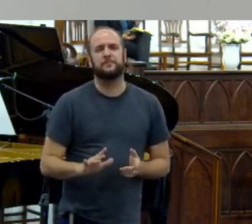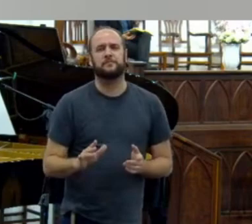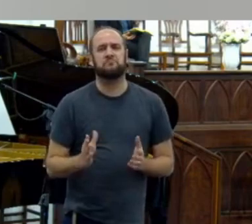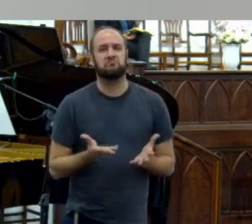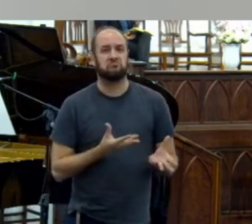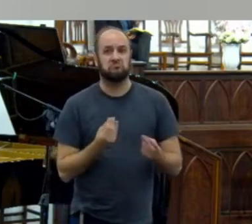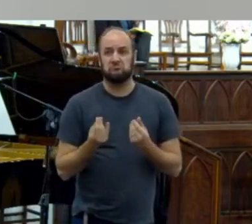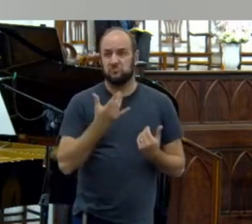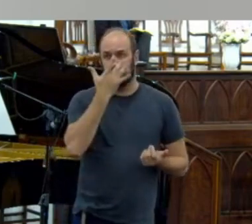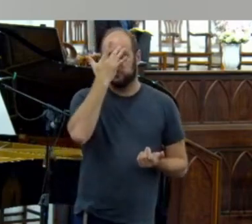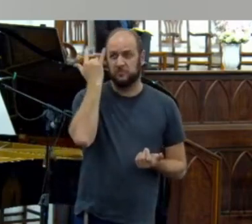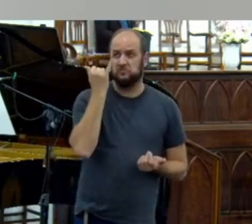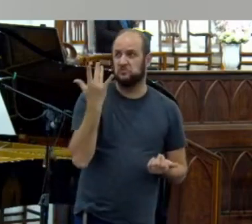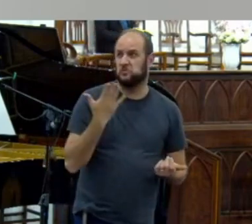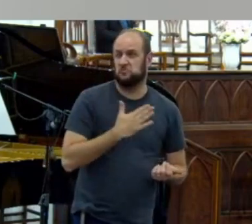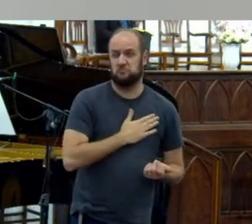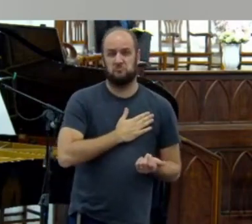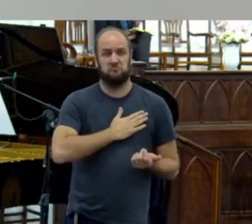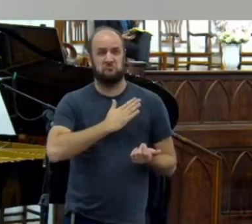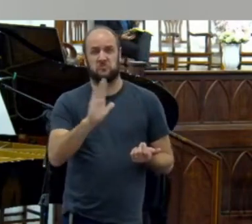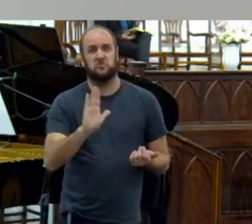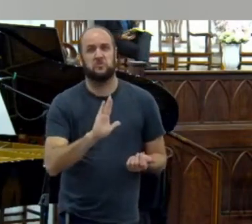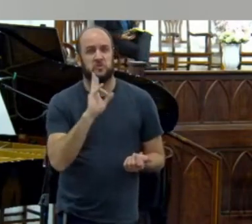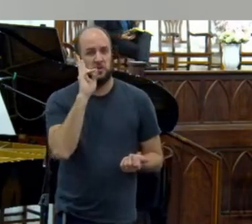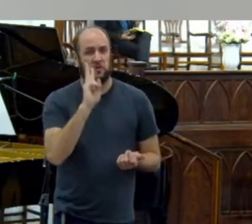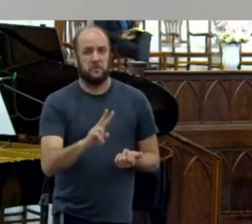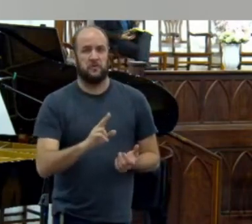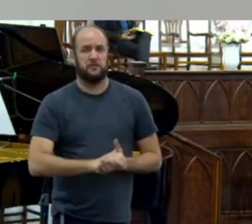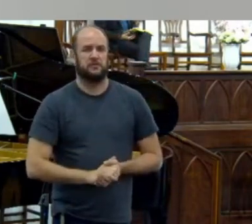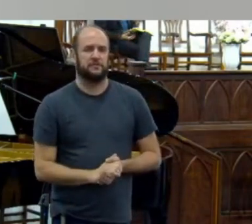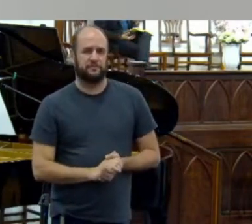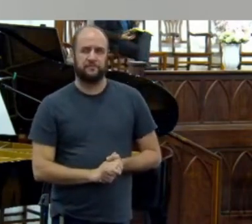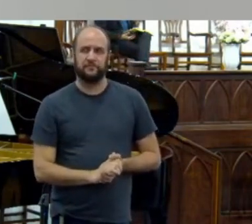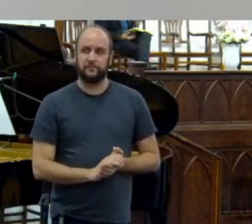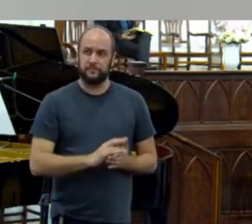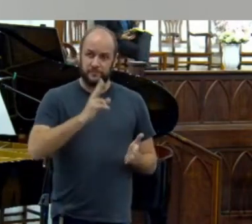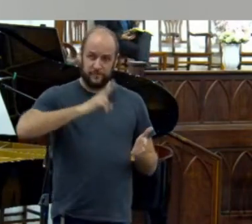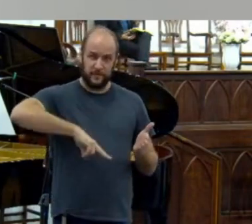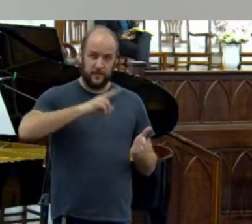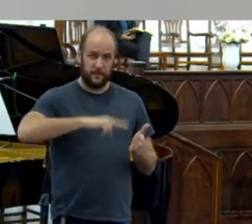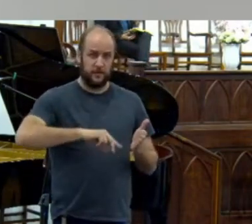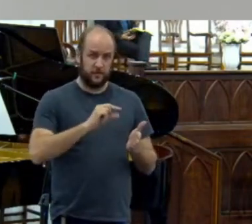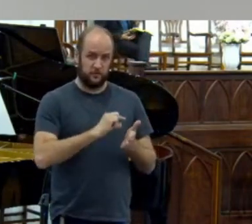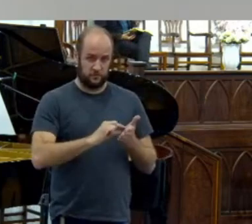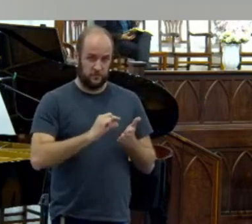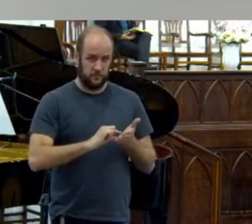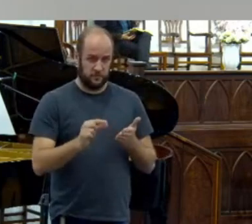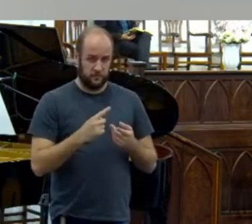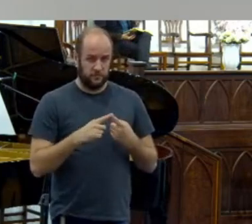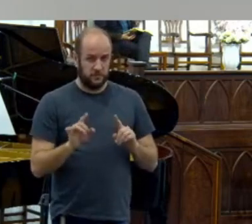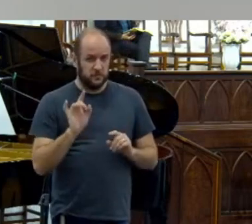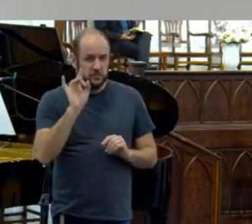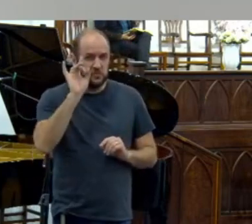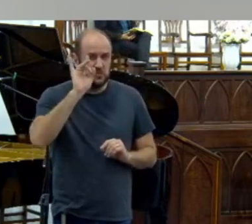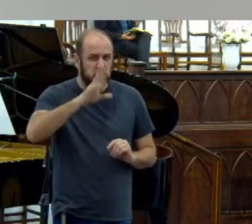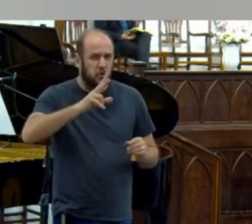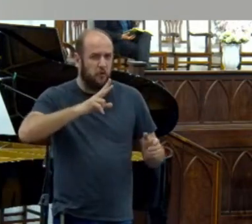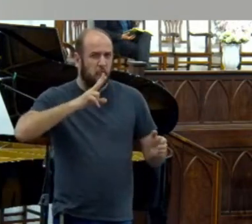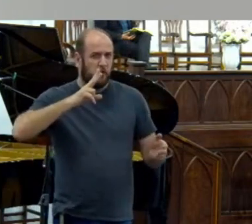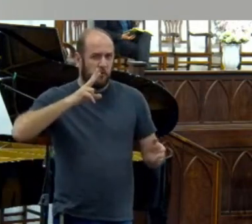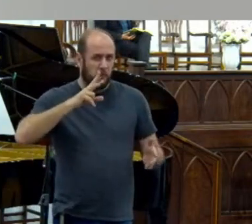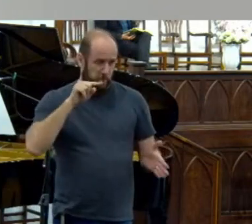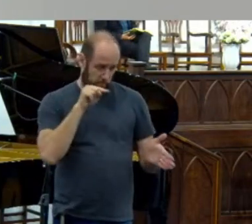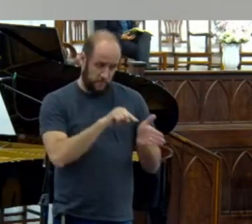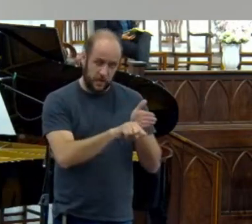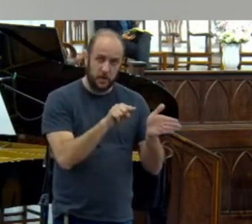gente não gosta de ouvir. Eu vou ler vários versos, mas eu vou apenas enfatizar uma